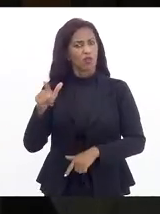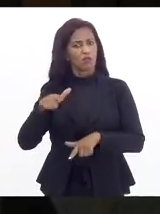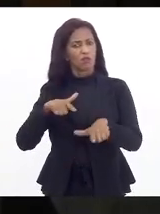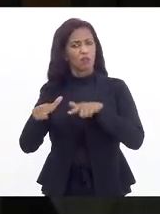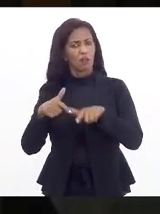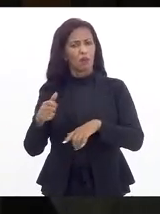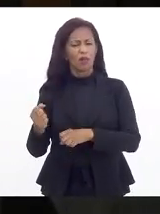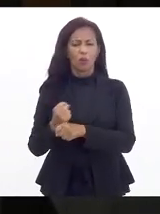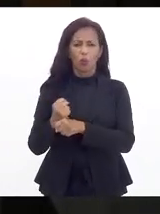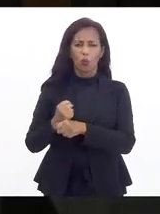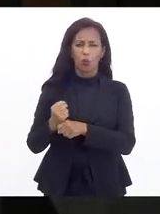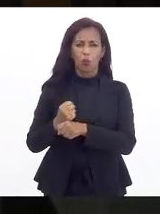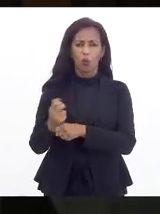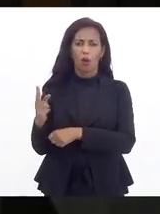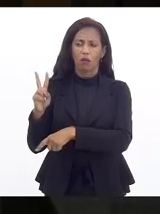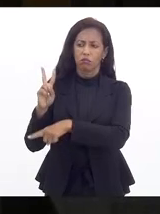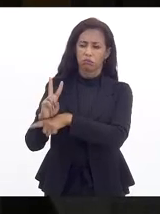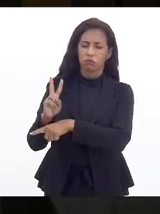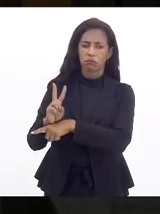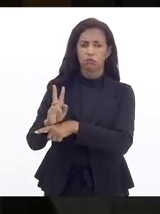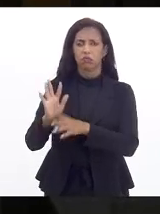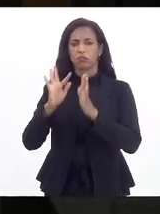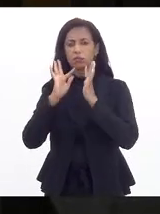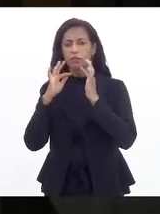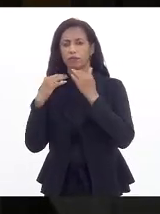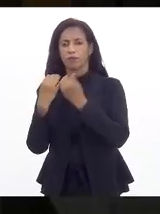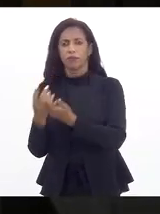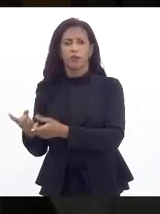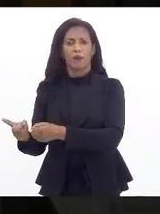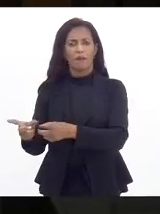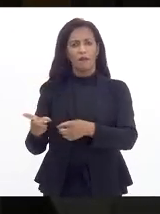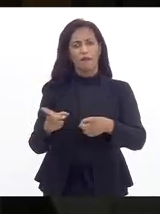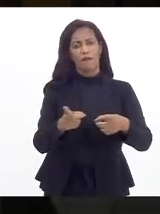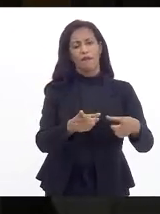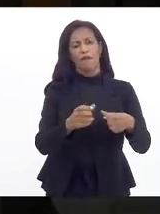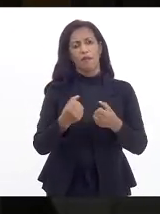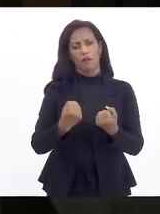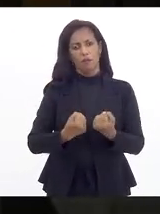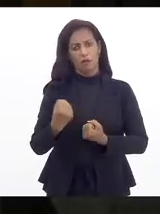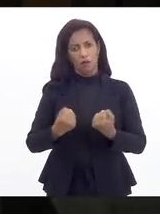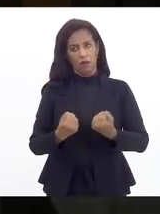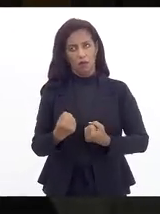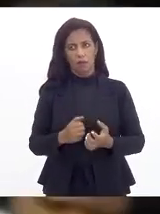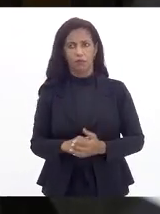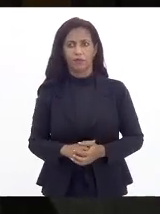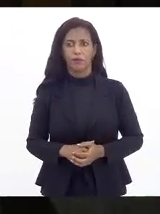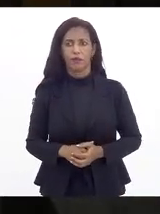por diversos anos, sustentando a minha família e vendendo automóveis. Hoje,